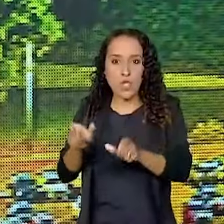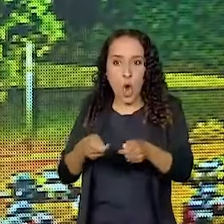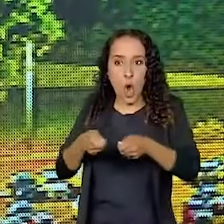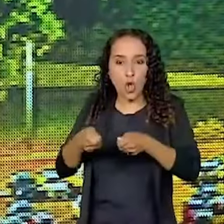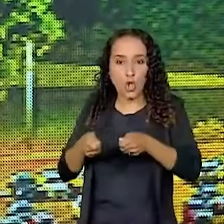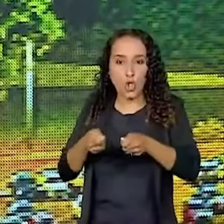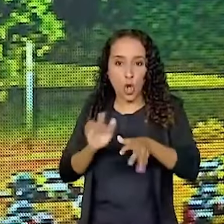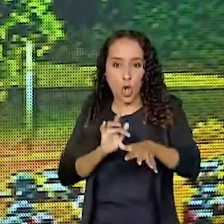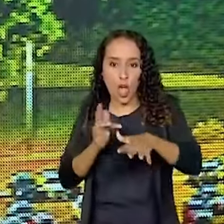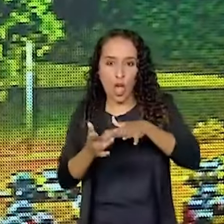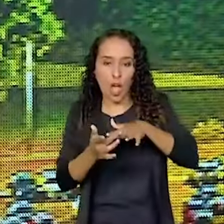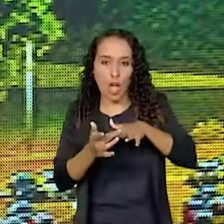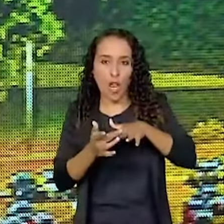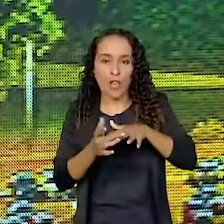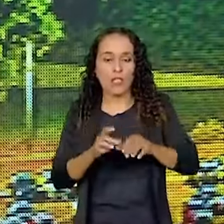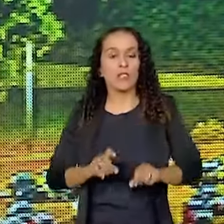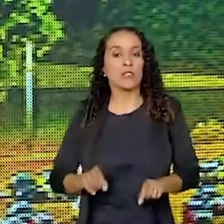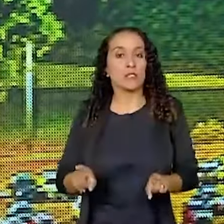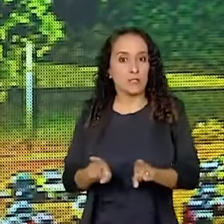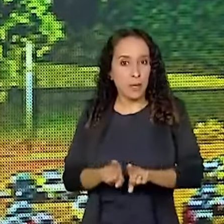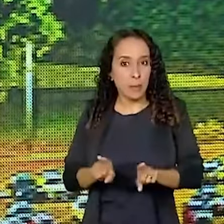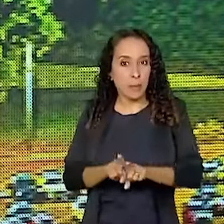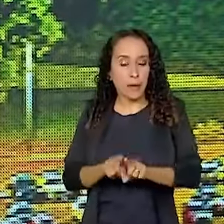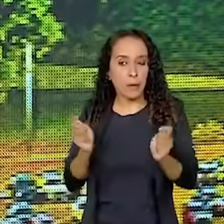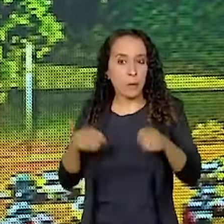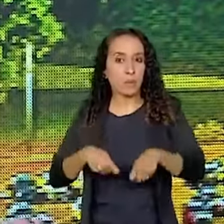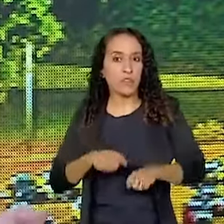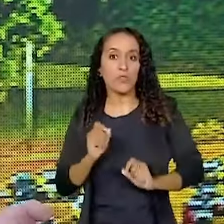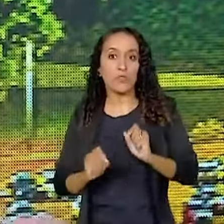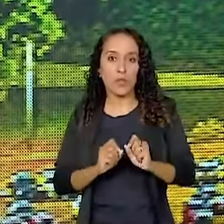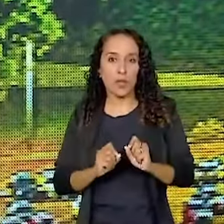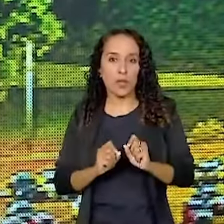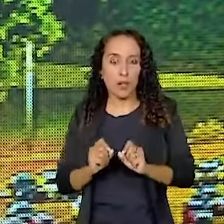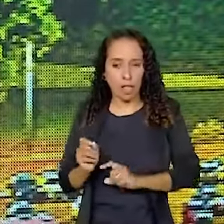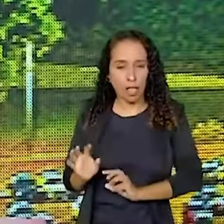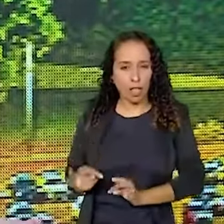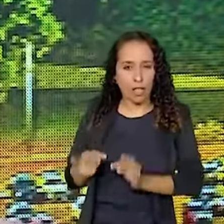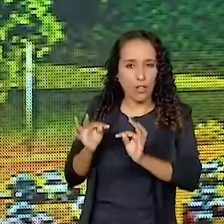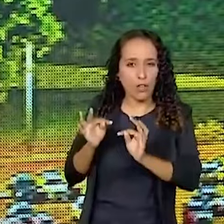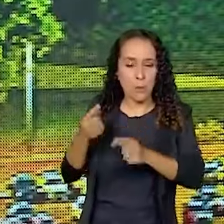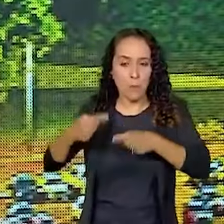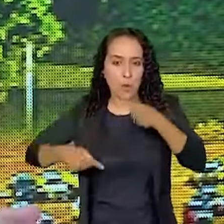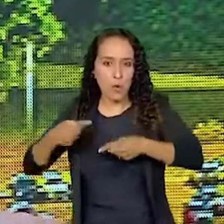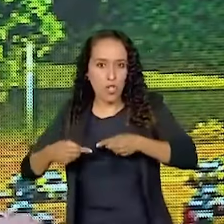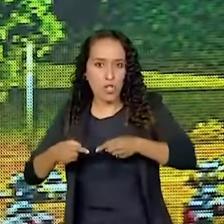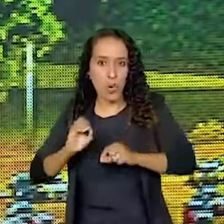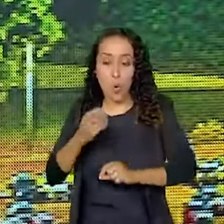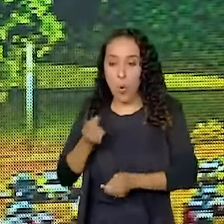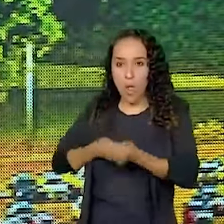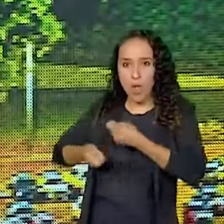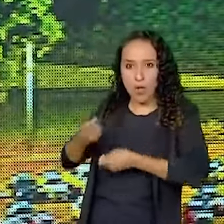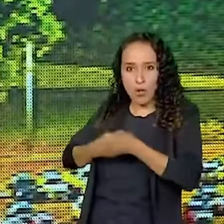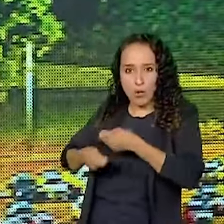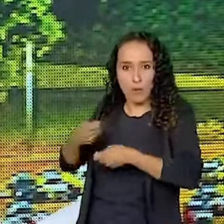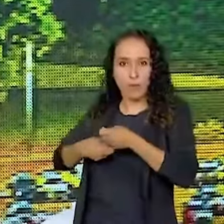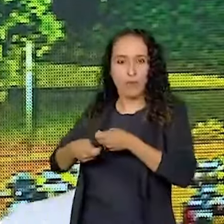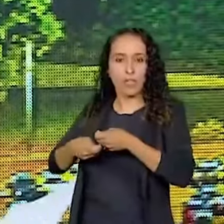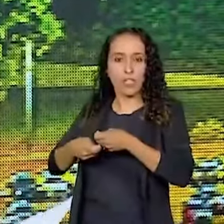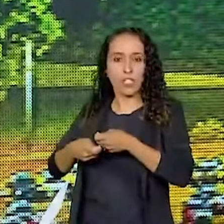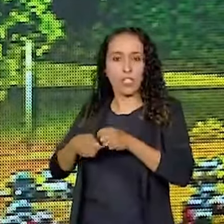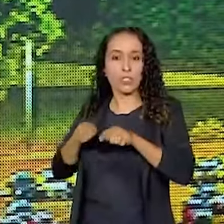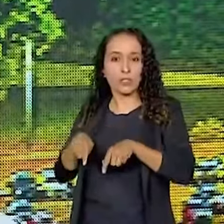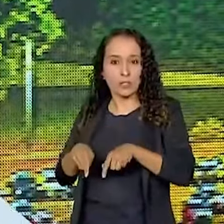as plataformas digitais ou por quem é capaz, tecnológica, política ou economicamente,